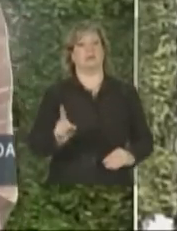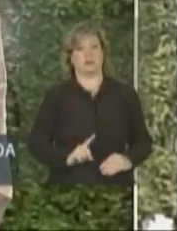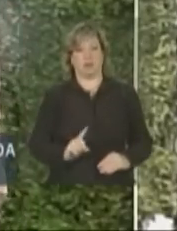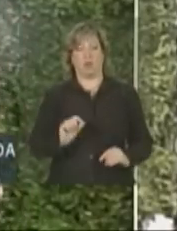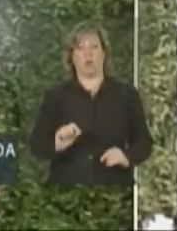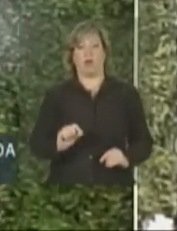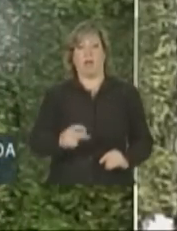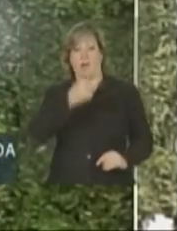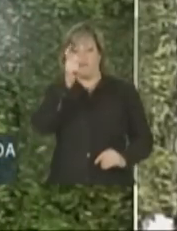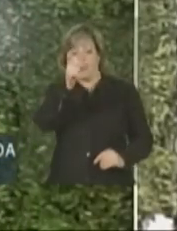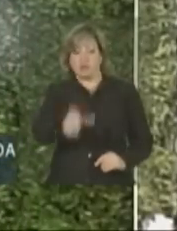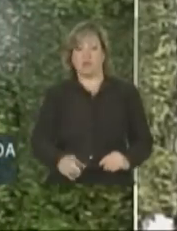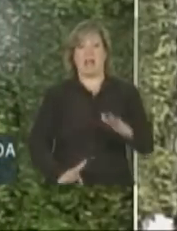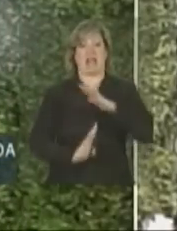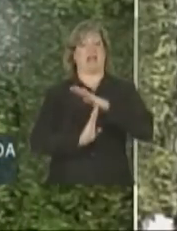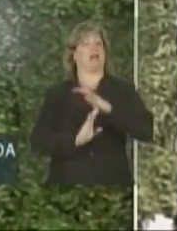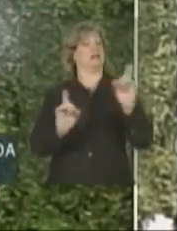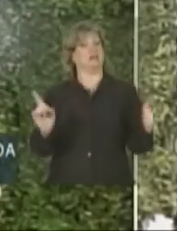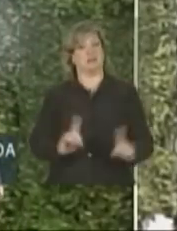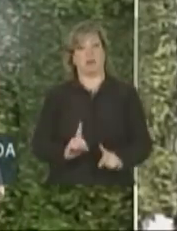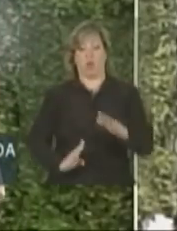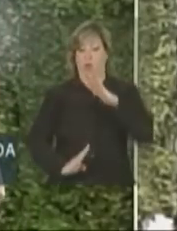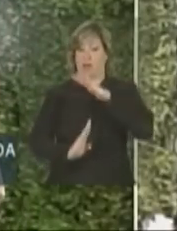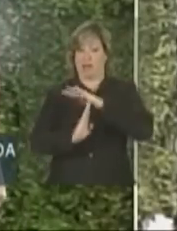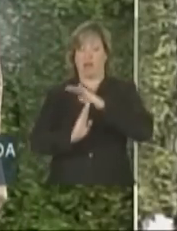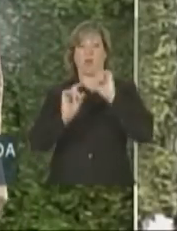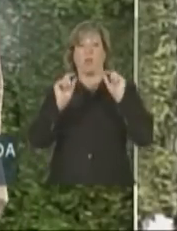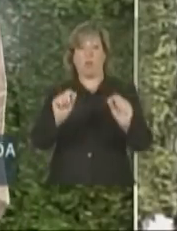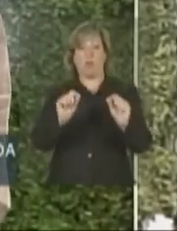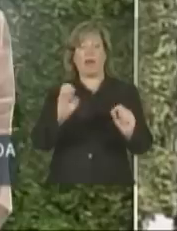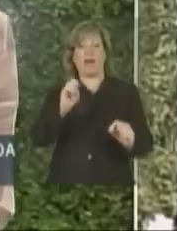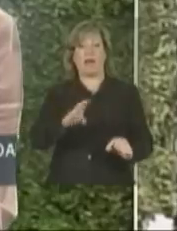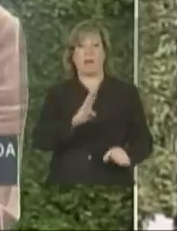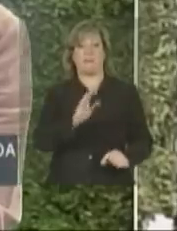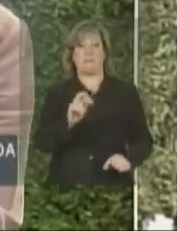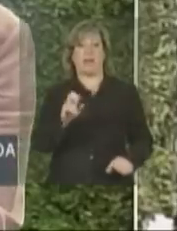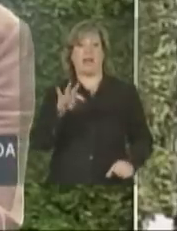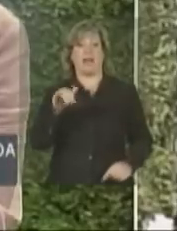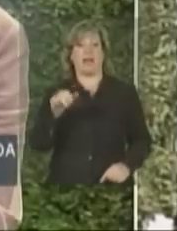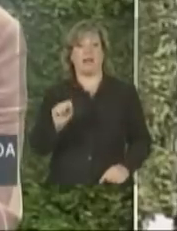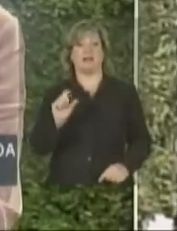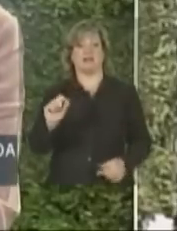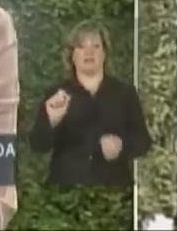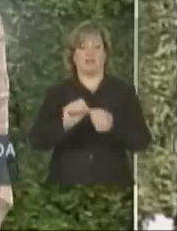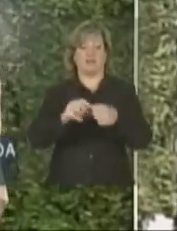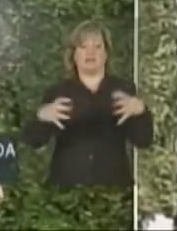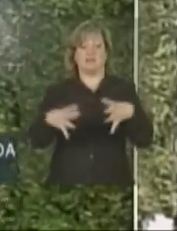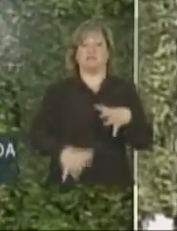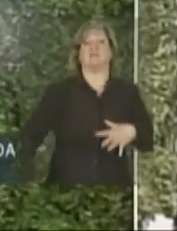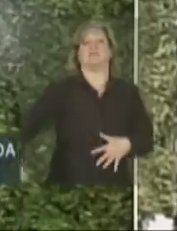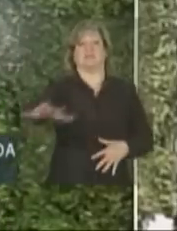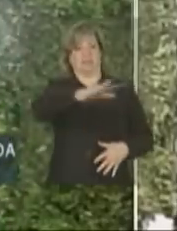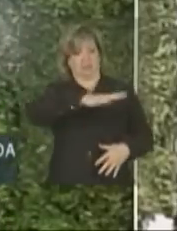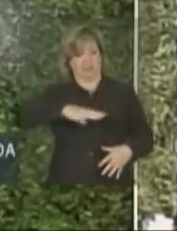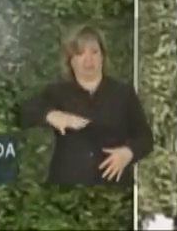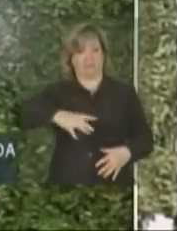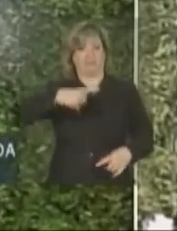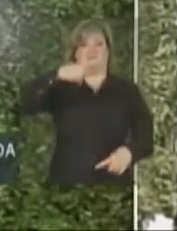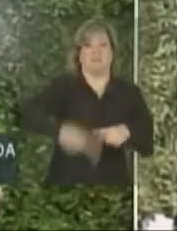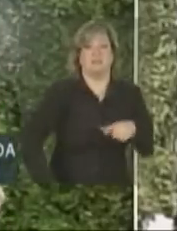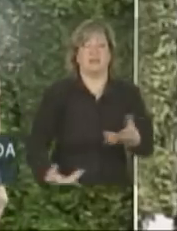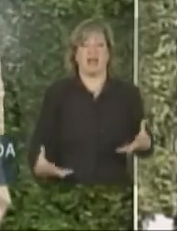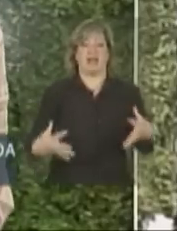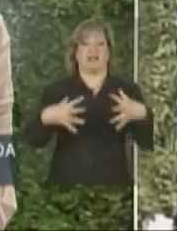os limites não estão no indivíduo. Os limites são aquelas barreiras que estão estabelecidas no meio, aquelas barreiras que a